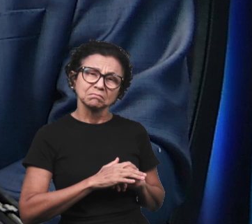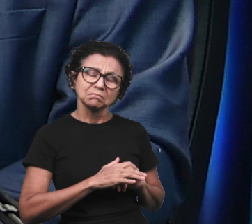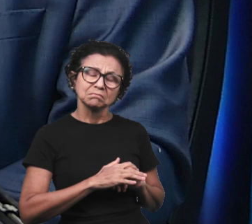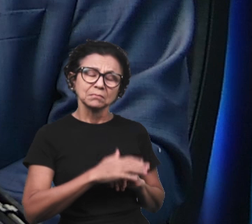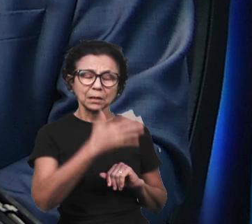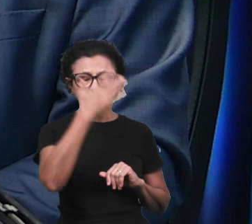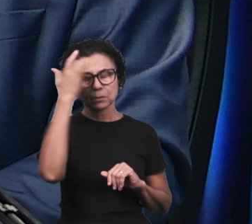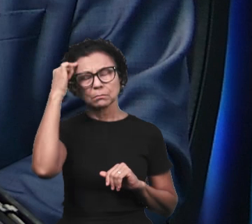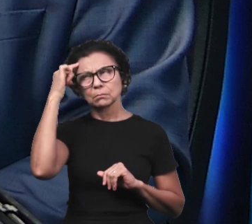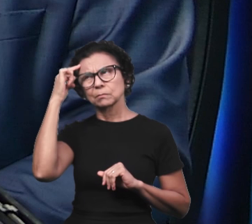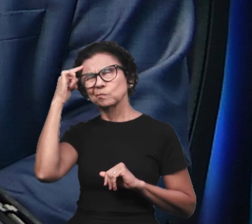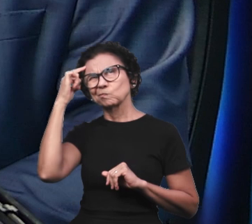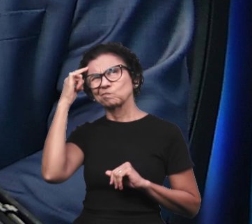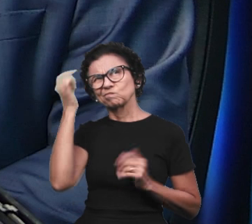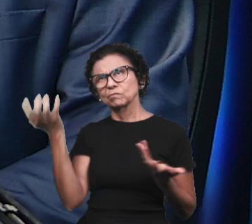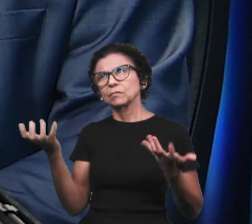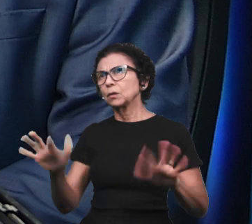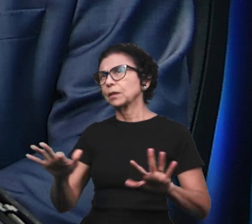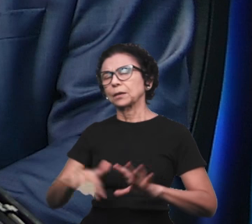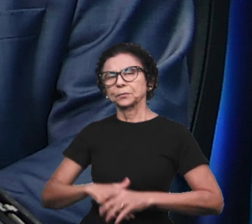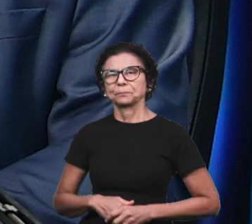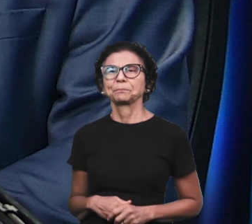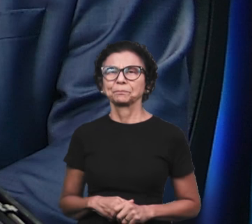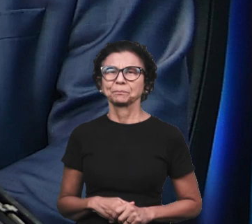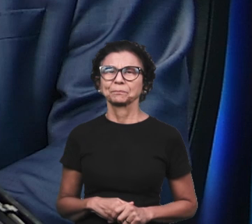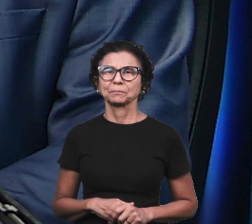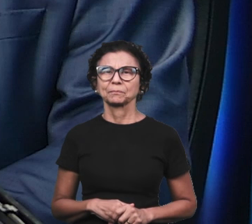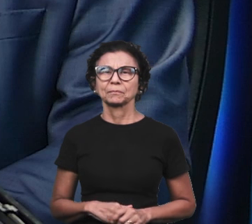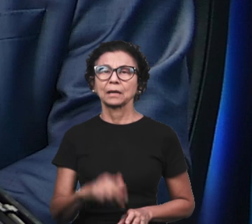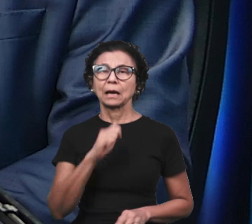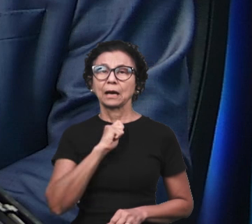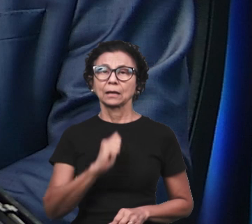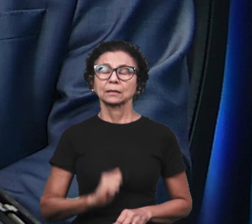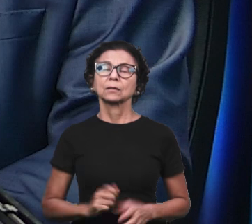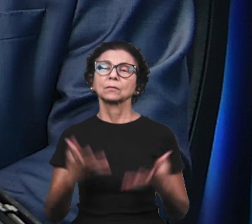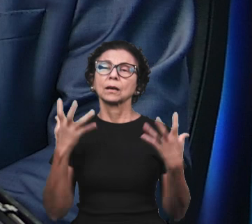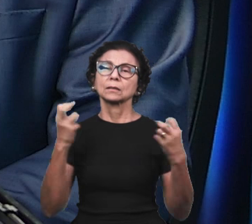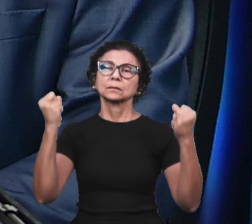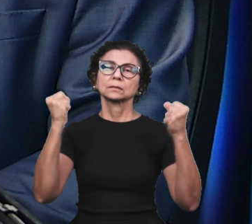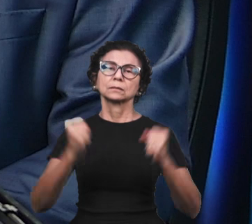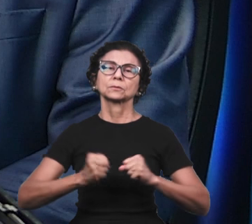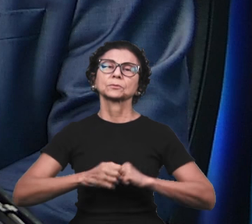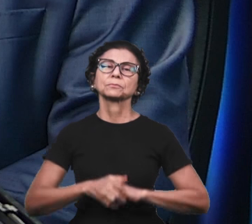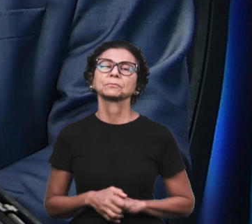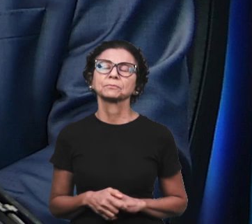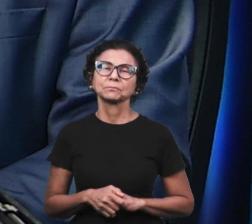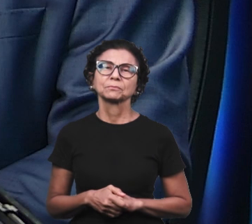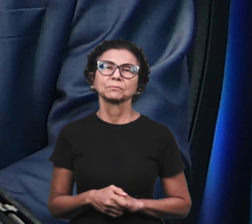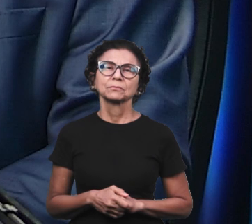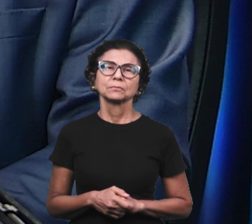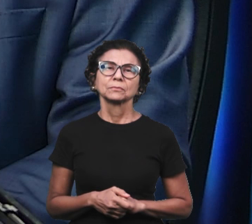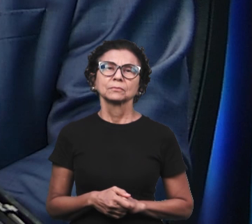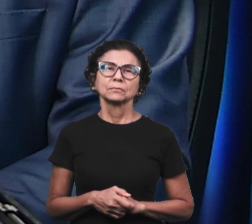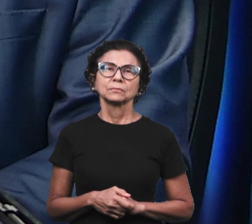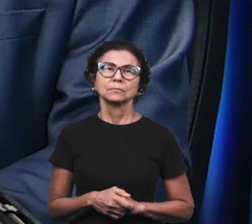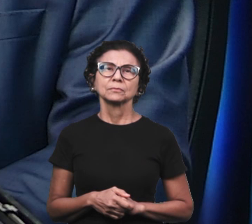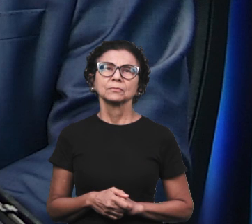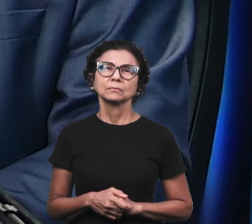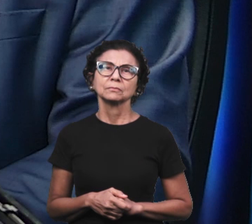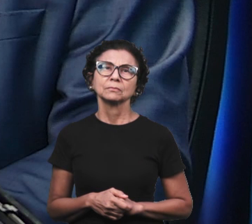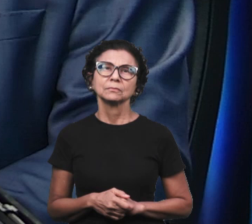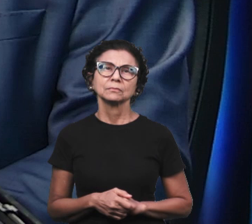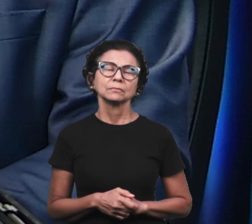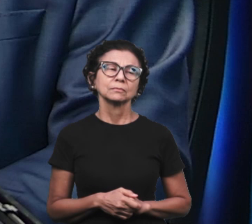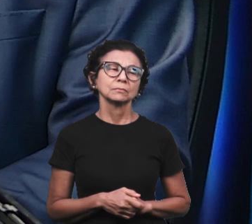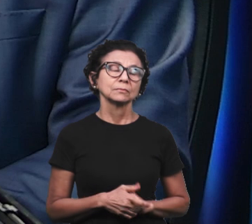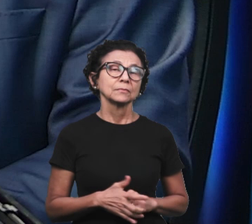Mas Arão ouviu e atendeu. Então, há uma diferença aqui que é significativa na